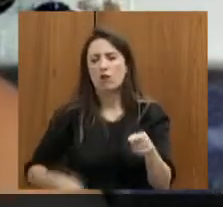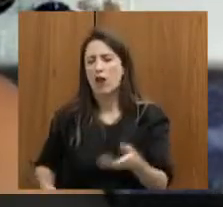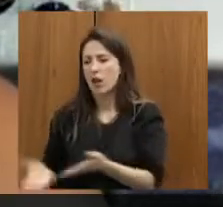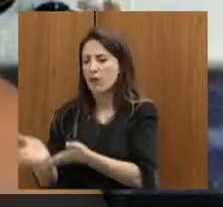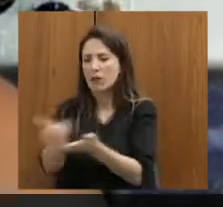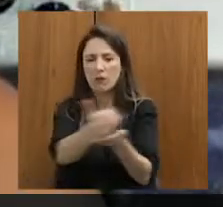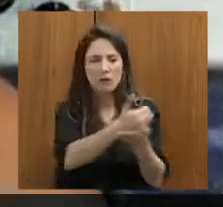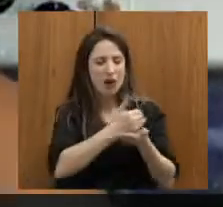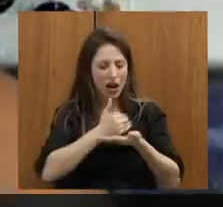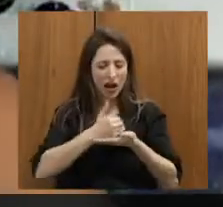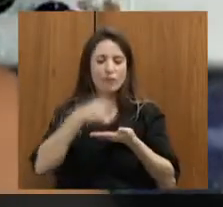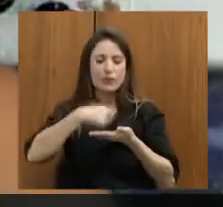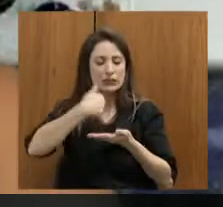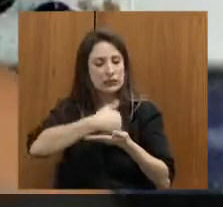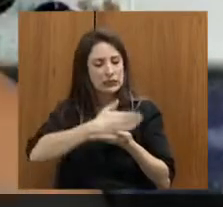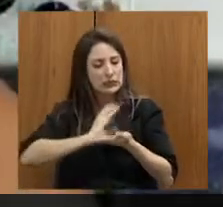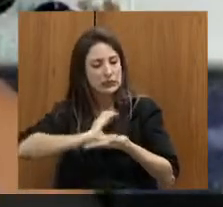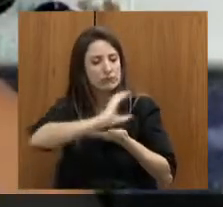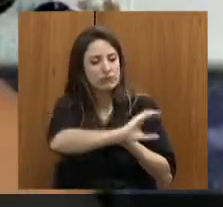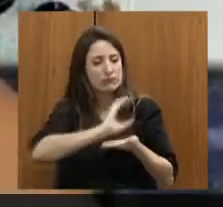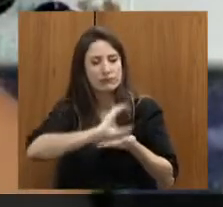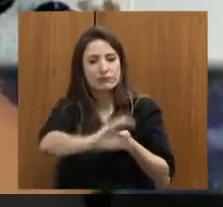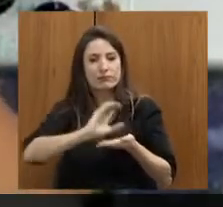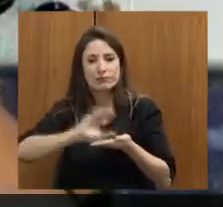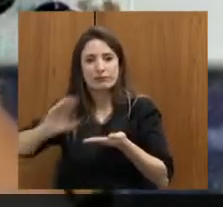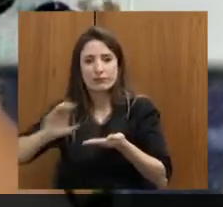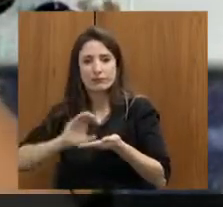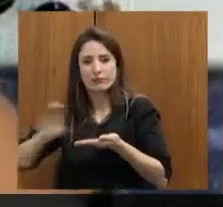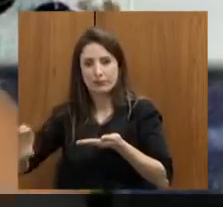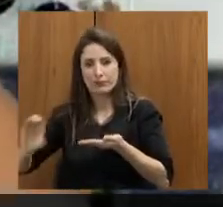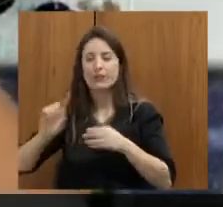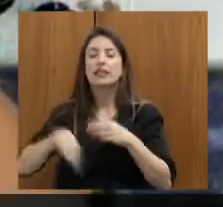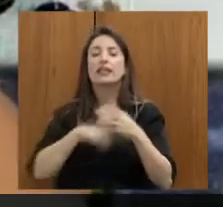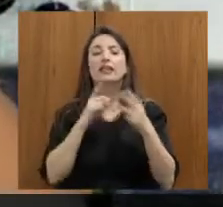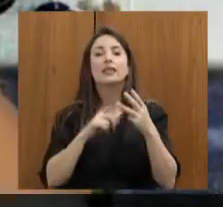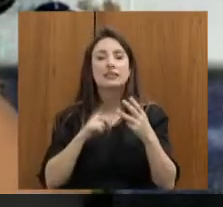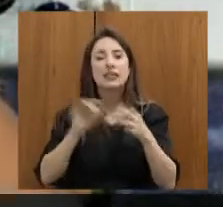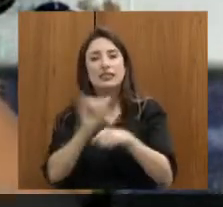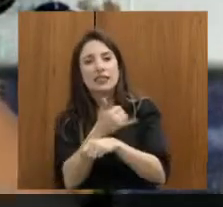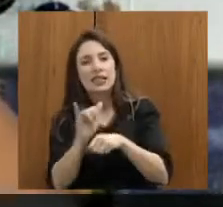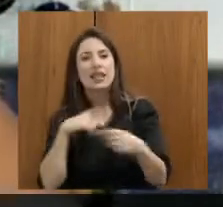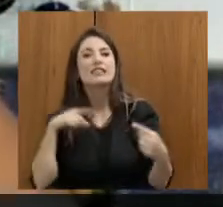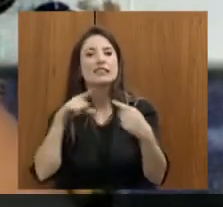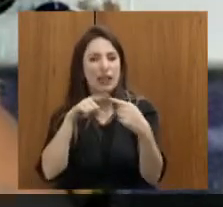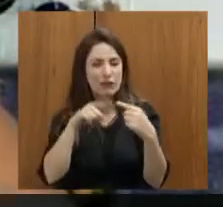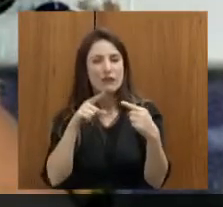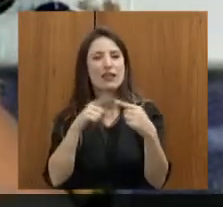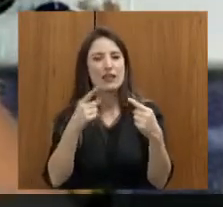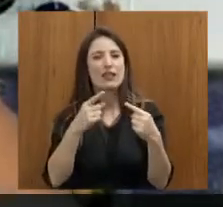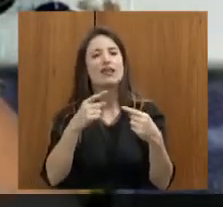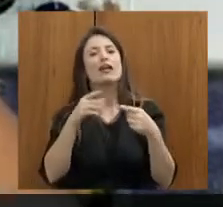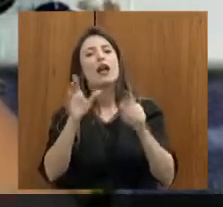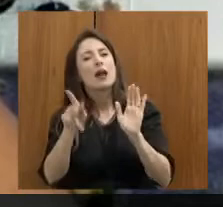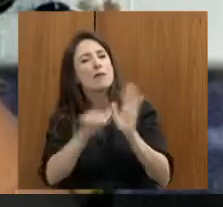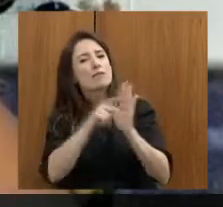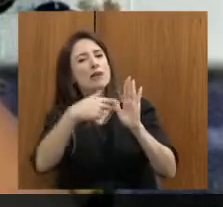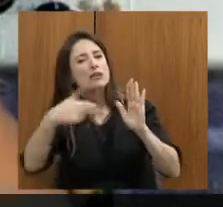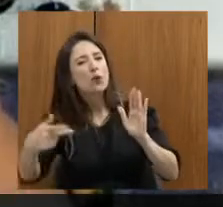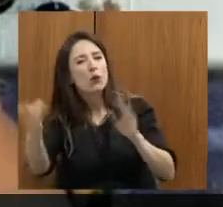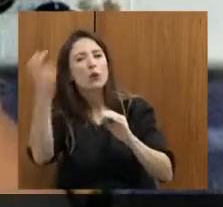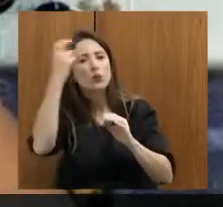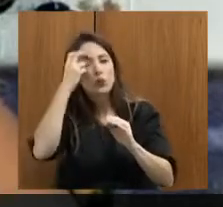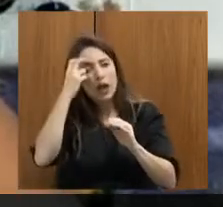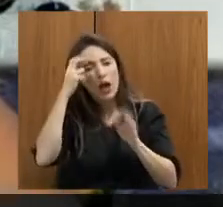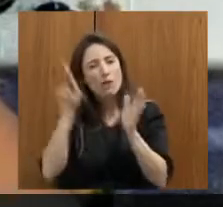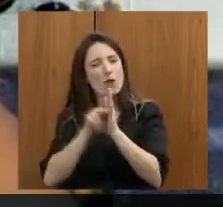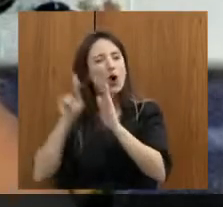públicos e até ser estratégia dessa governanta a gente tá falando aqui do patrimônio cultural de matriz africana É principalmente quando